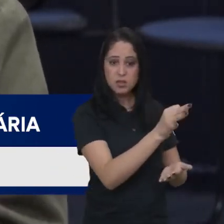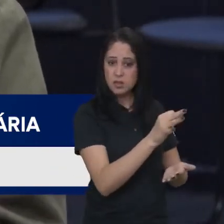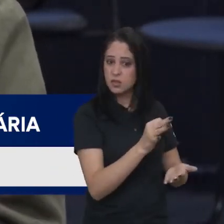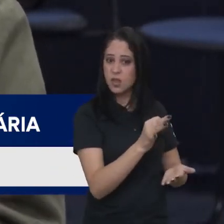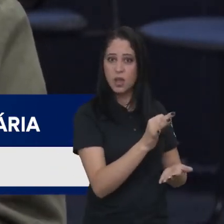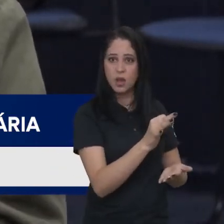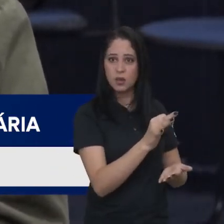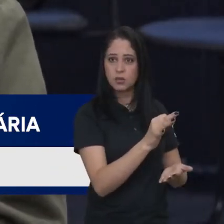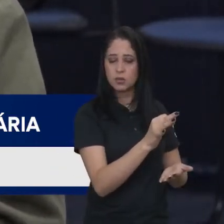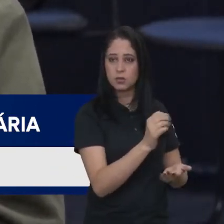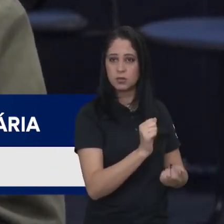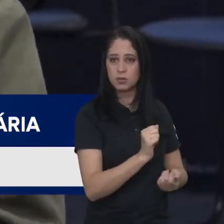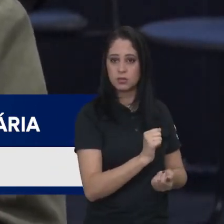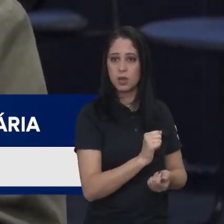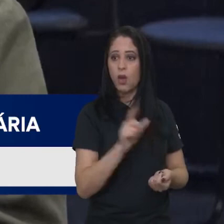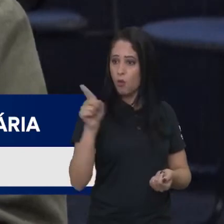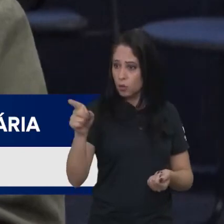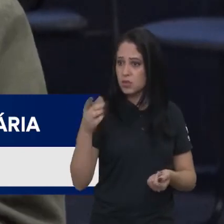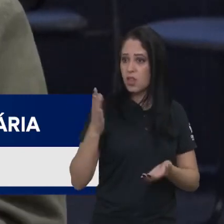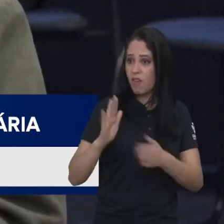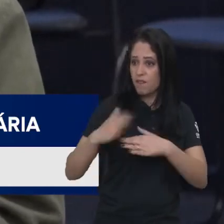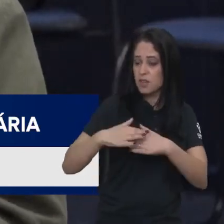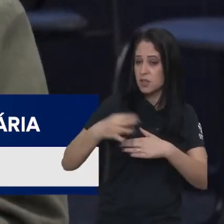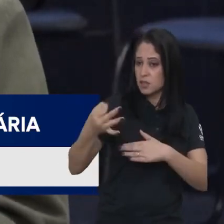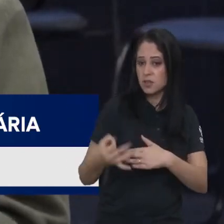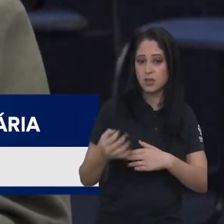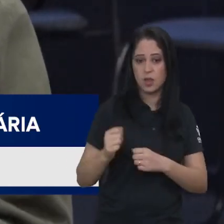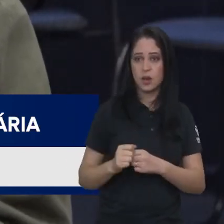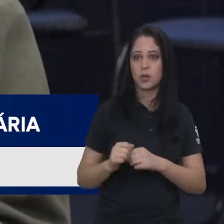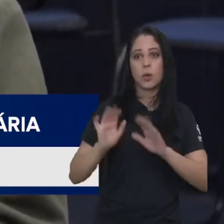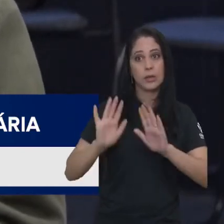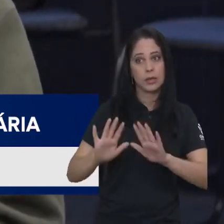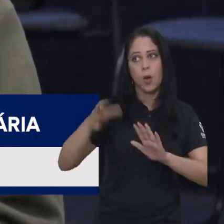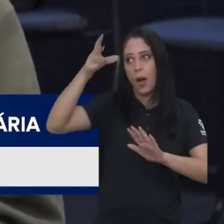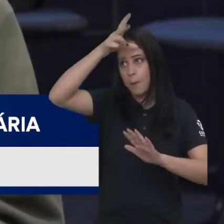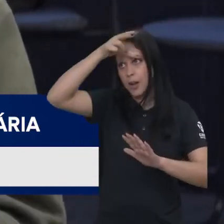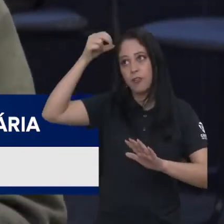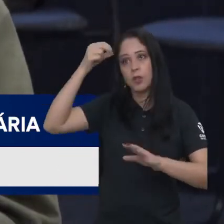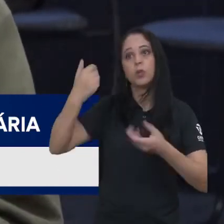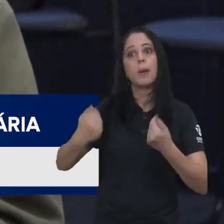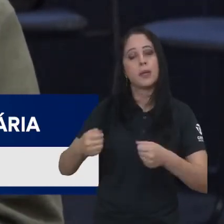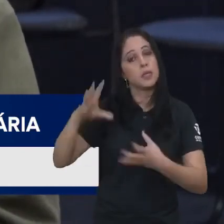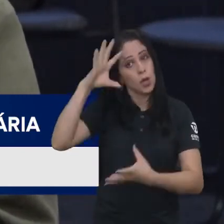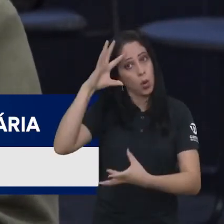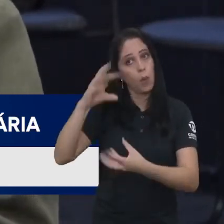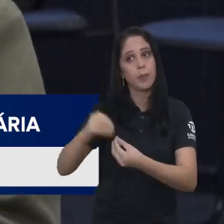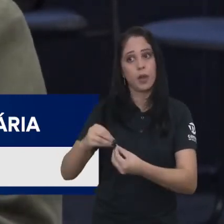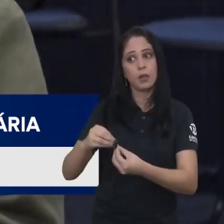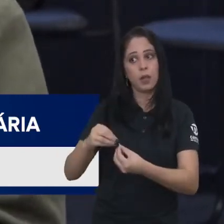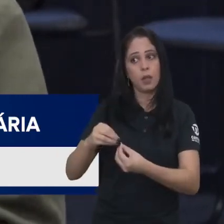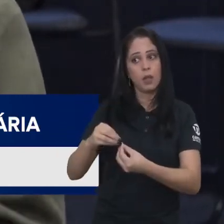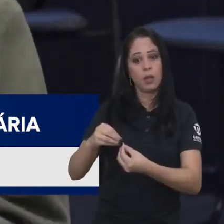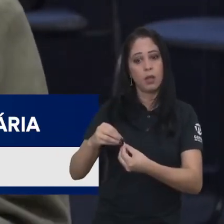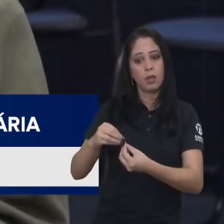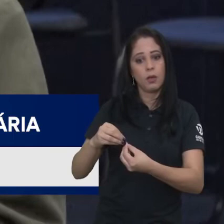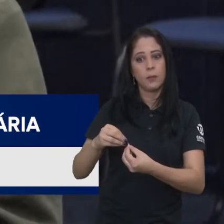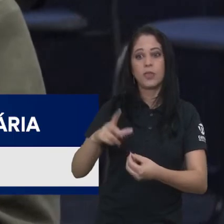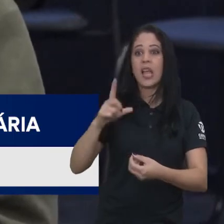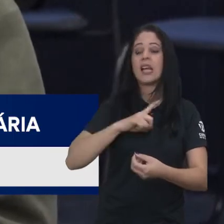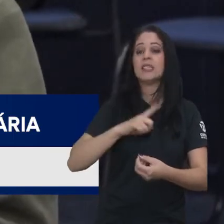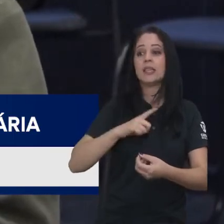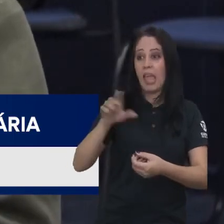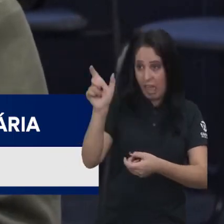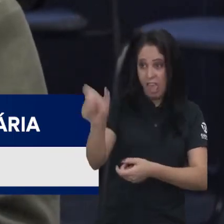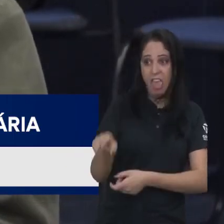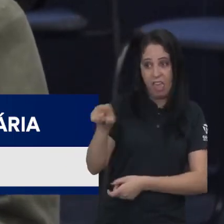fazendo o que ninguém está fazendo. Então, precisaria da compreensão da prefeitura e verificar a situação dele. Ele tem a